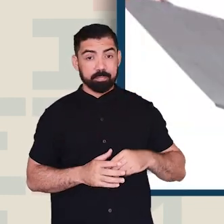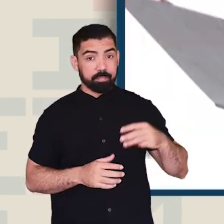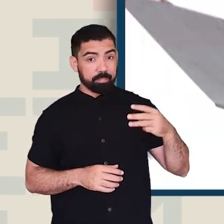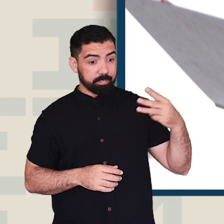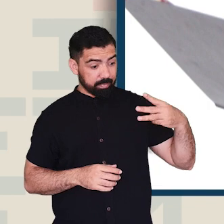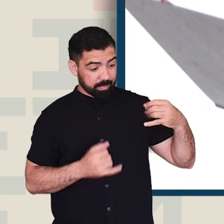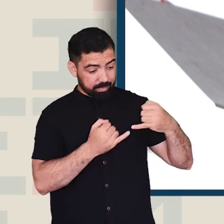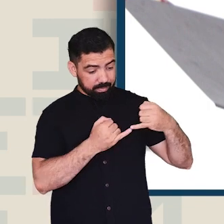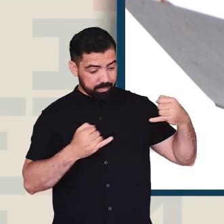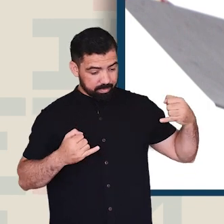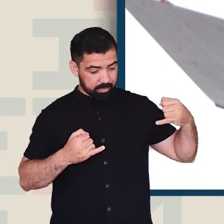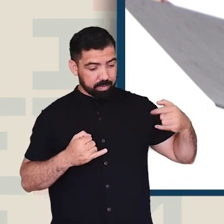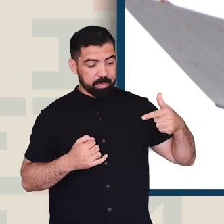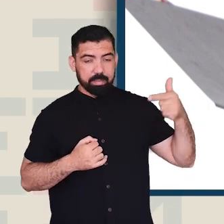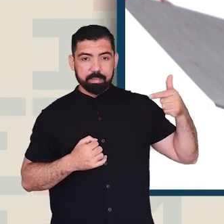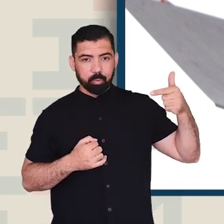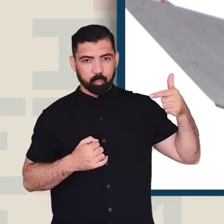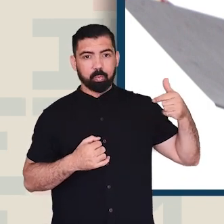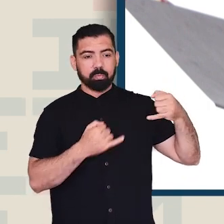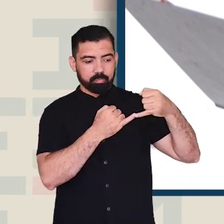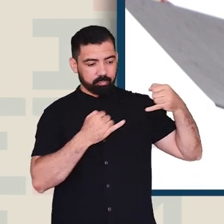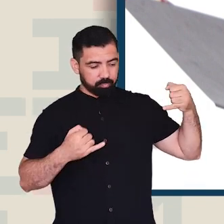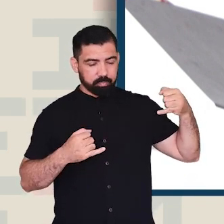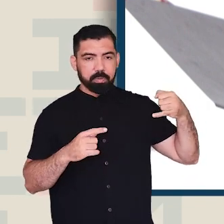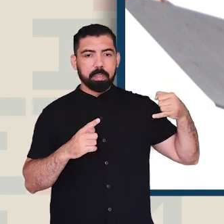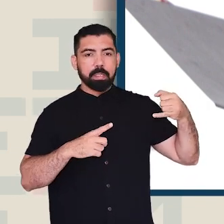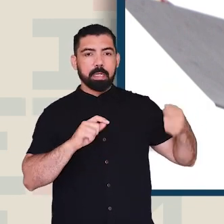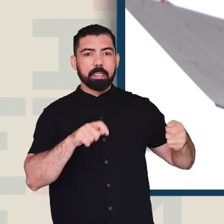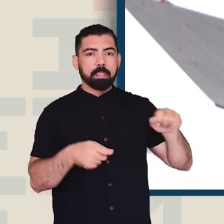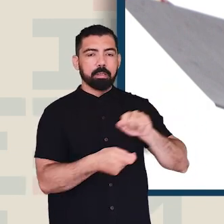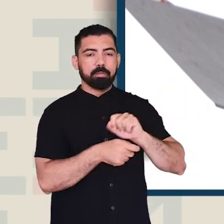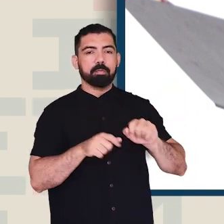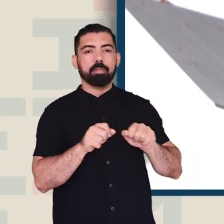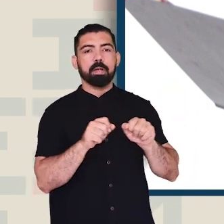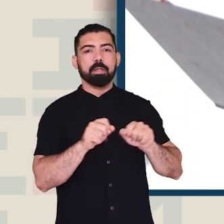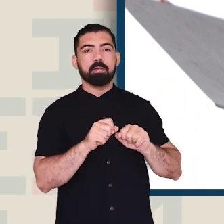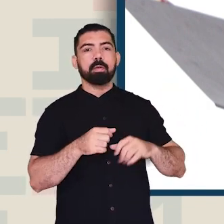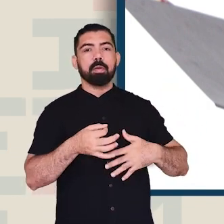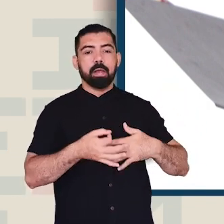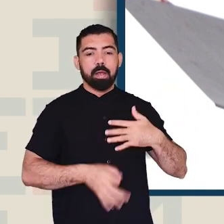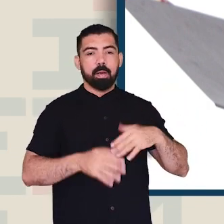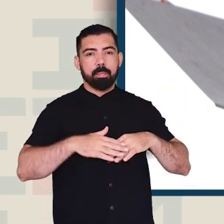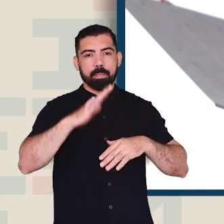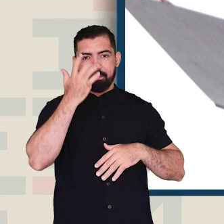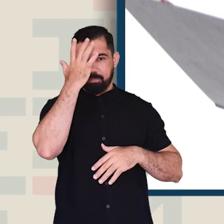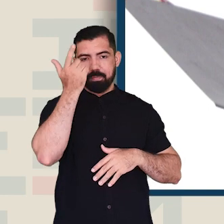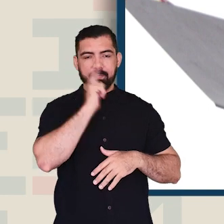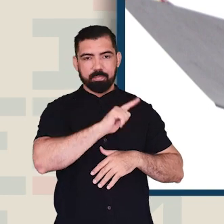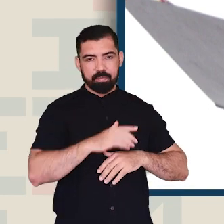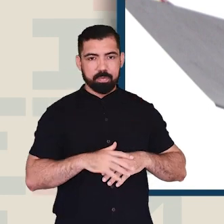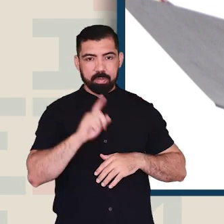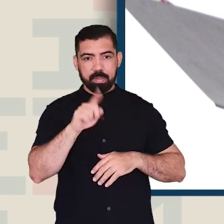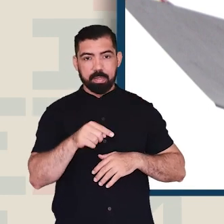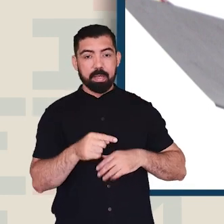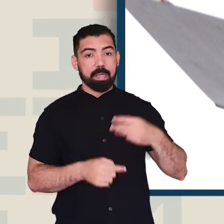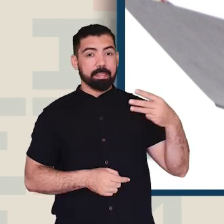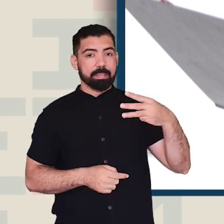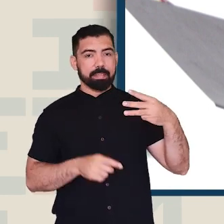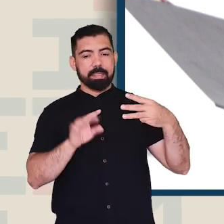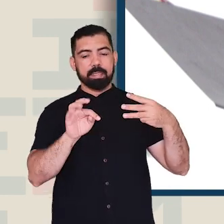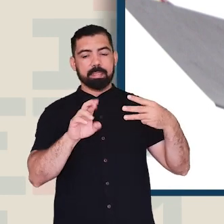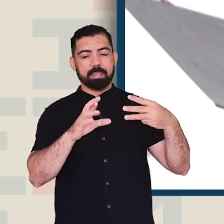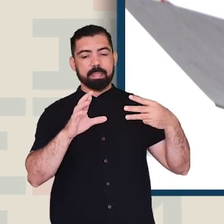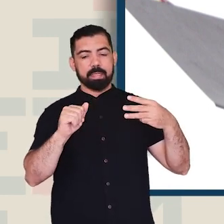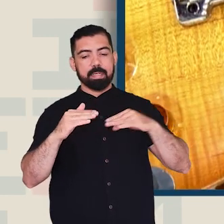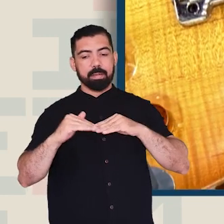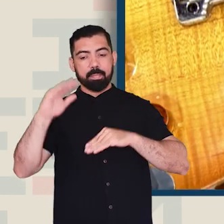terceira para a segunda tem uma diferença que foi ajustado para os acordes ficarem mais fáceis. Ele é um intervalo de terça, né? Terça maior.